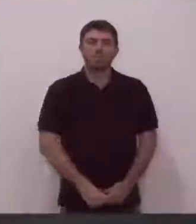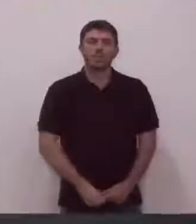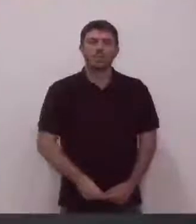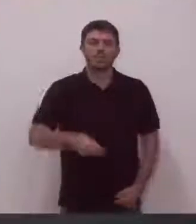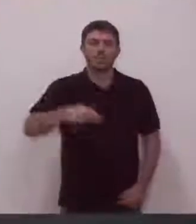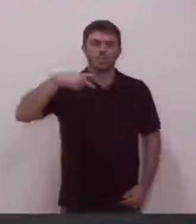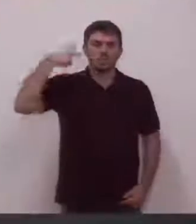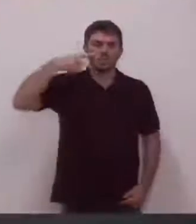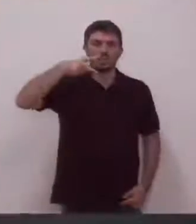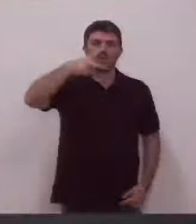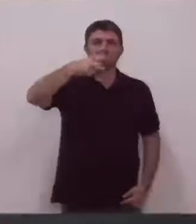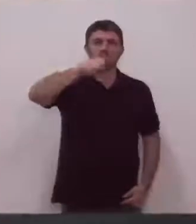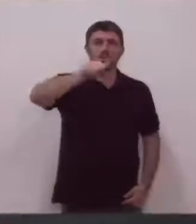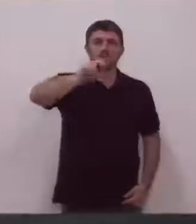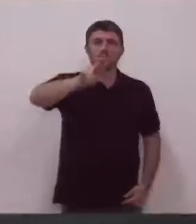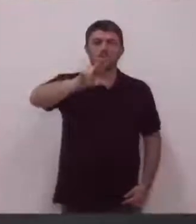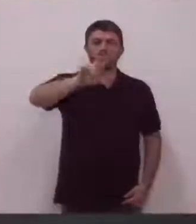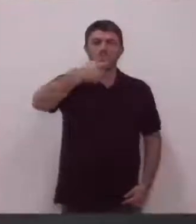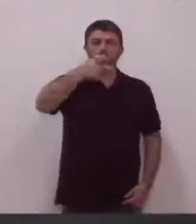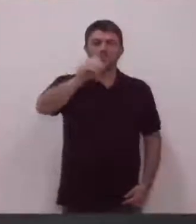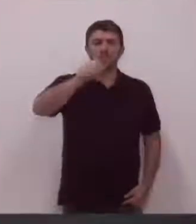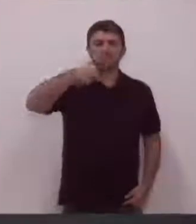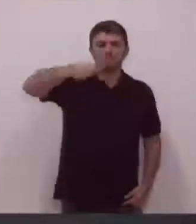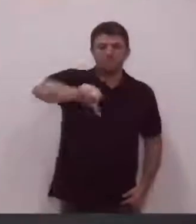Vereador Paulinho Palmeira. Rejeito.